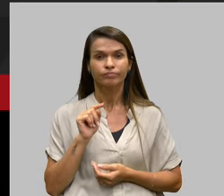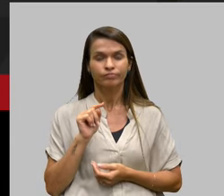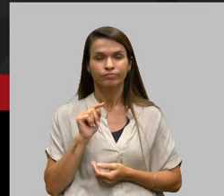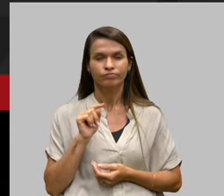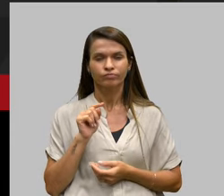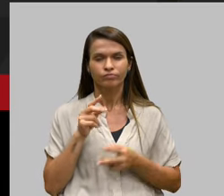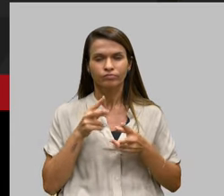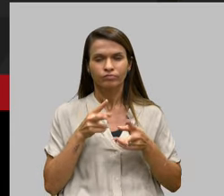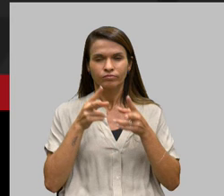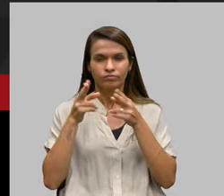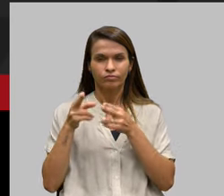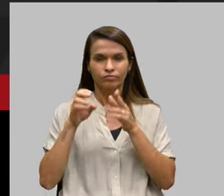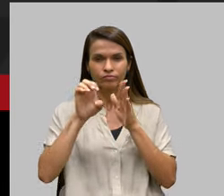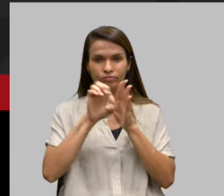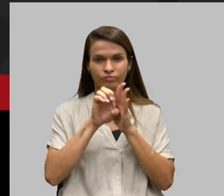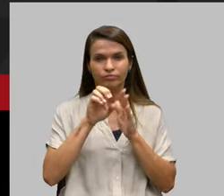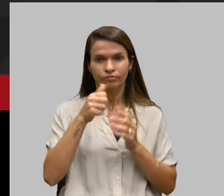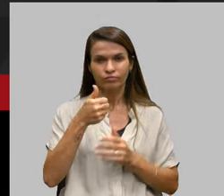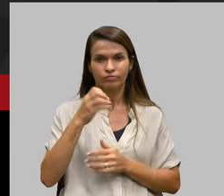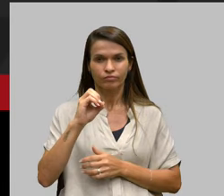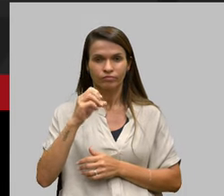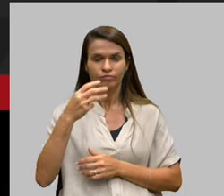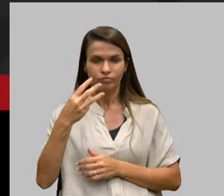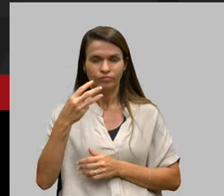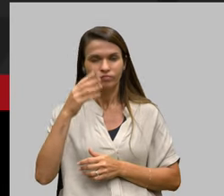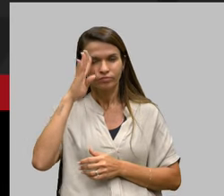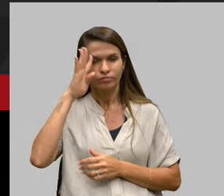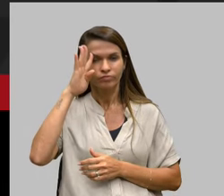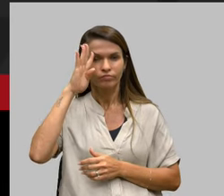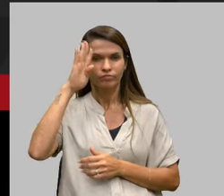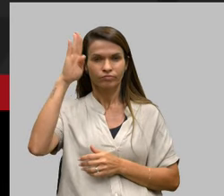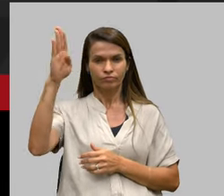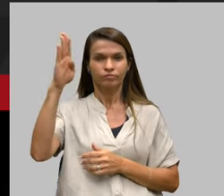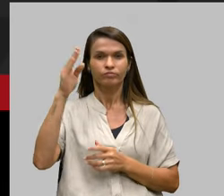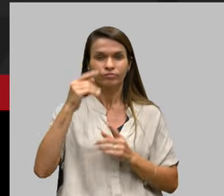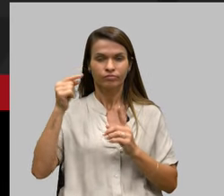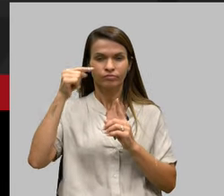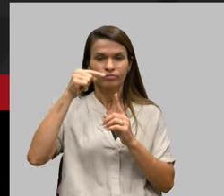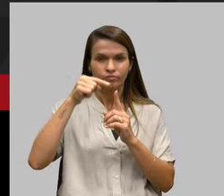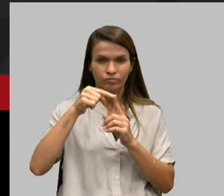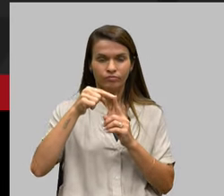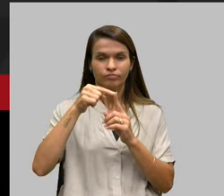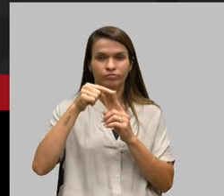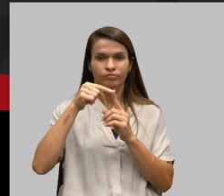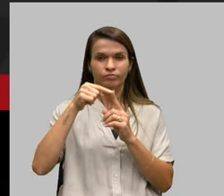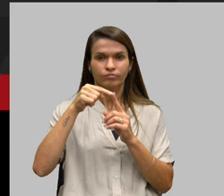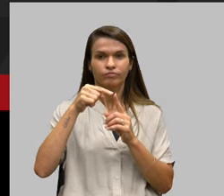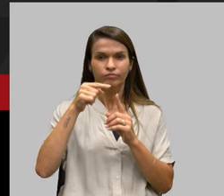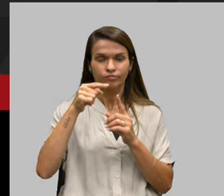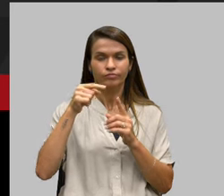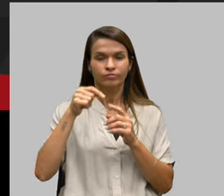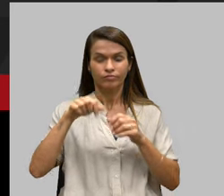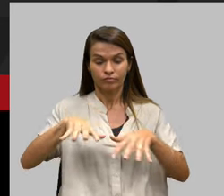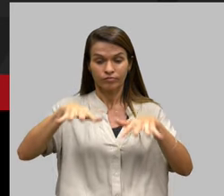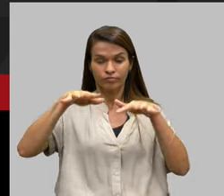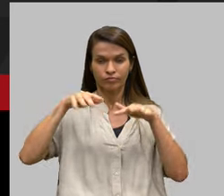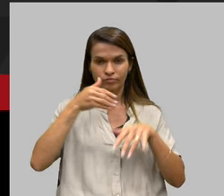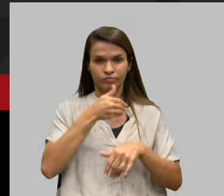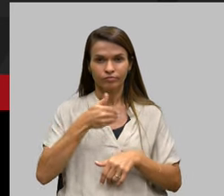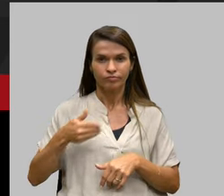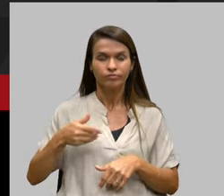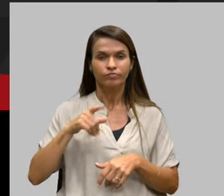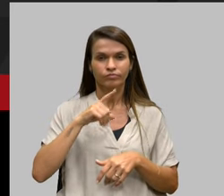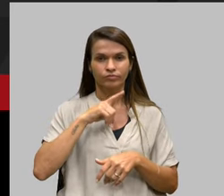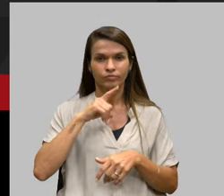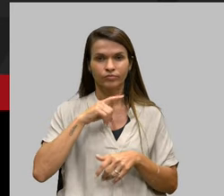recorte da emenda 103 que é o principal objeto dessa dessa desse fórum dessa consulta né dessa audiência pública nós temos na